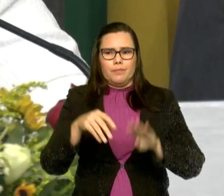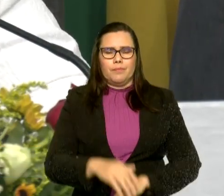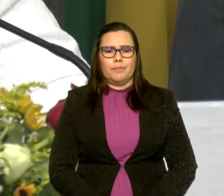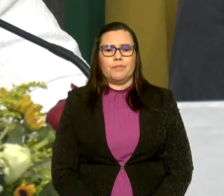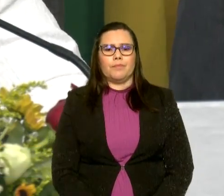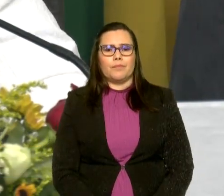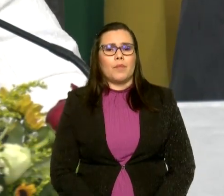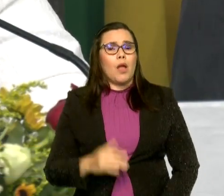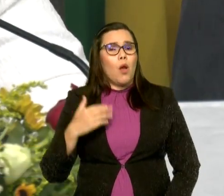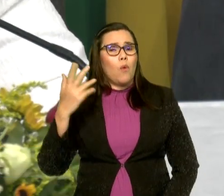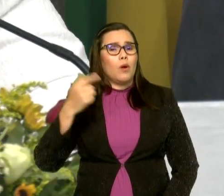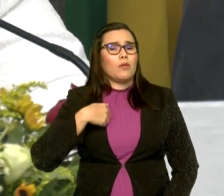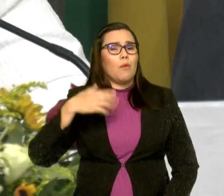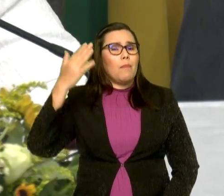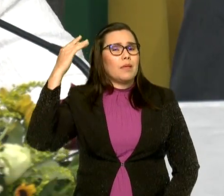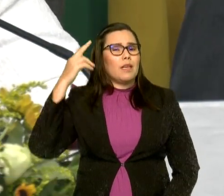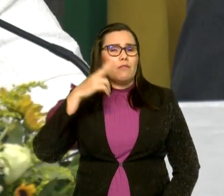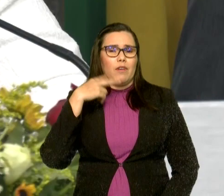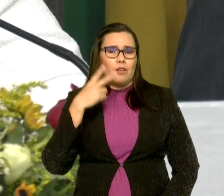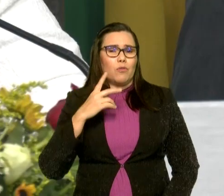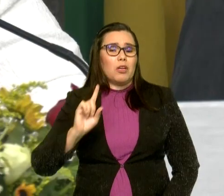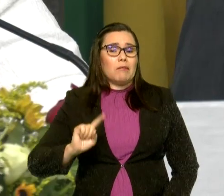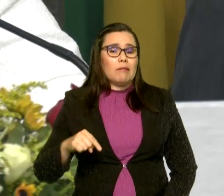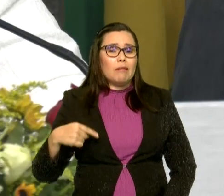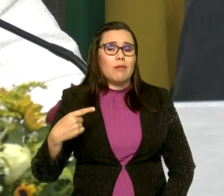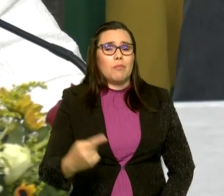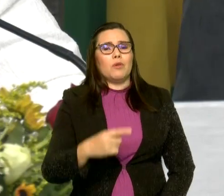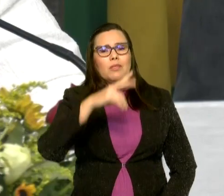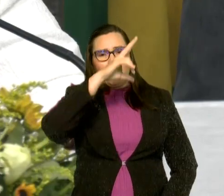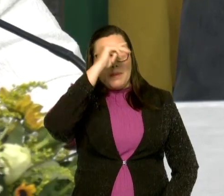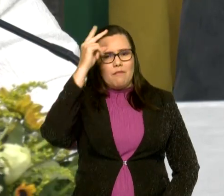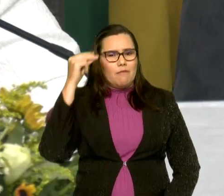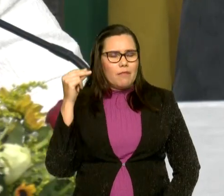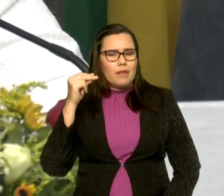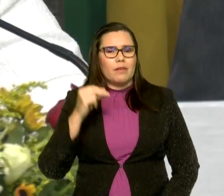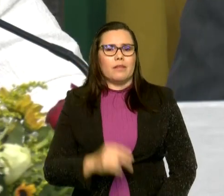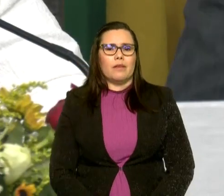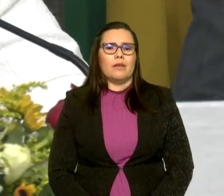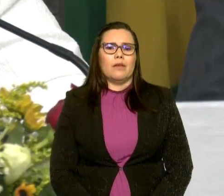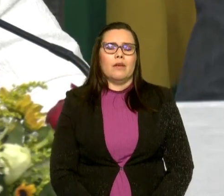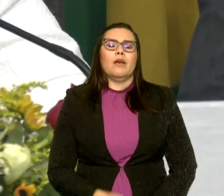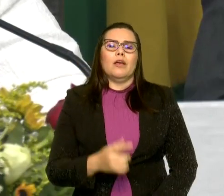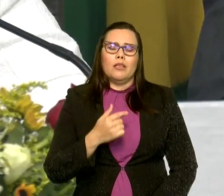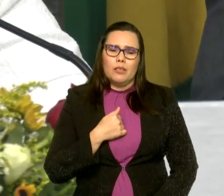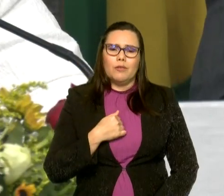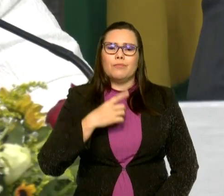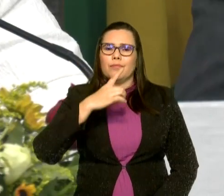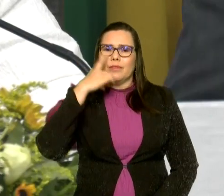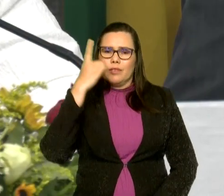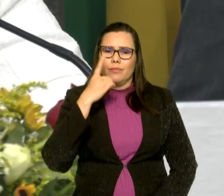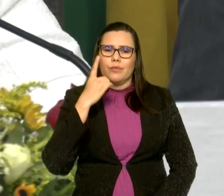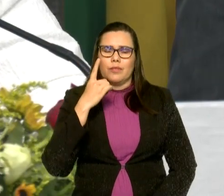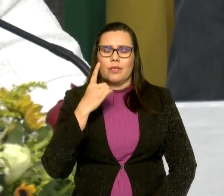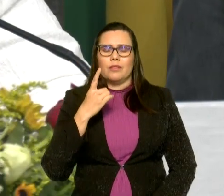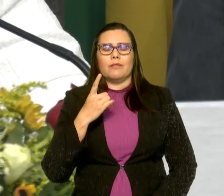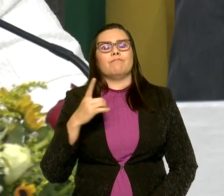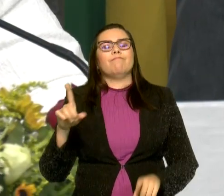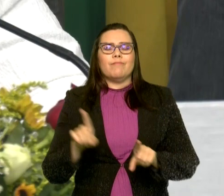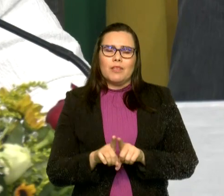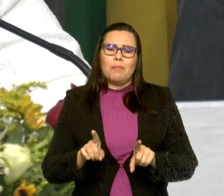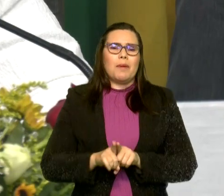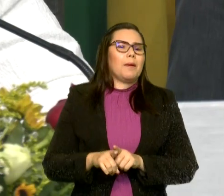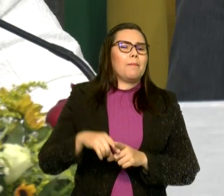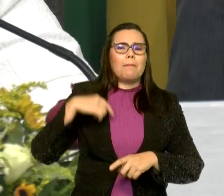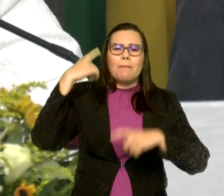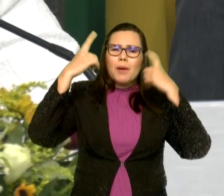Quando eu fui vereadora, quando eu fui prefeita e continuo enquanto deputada estadual. Portanto,